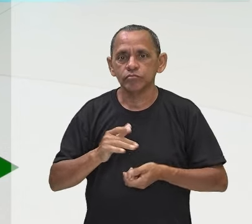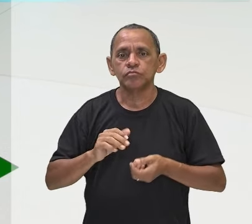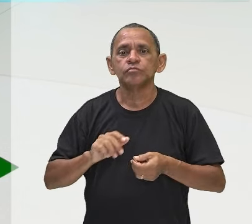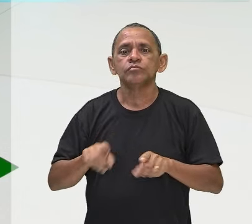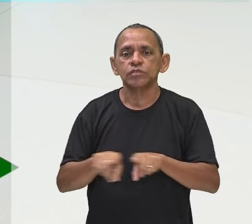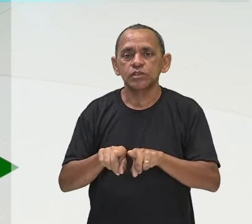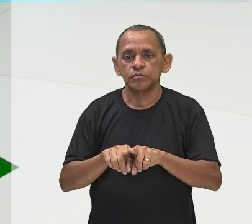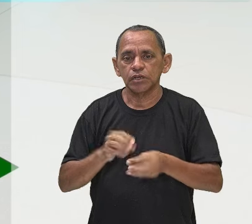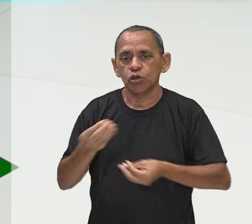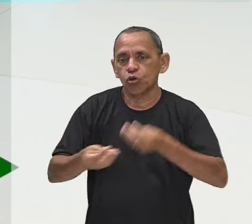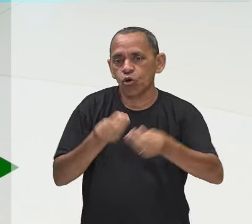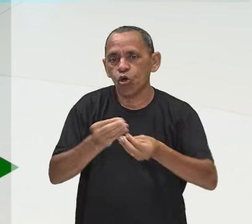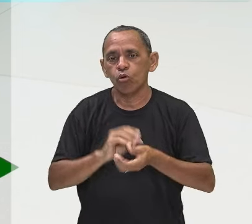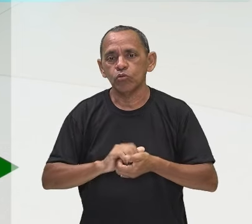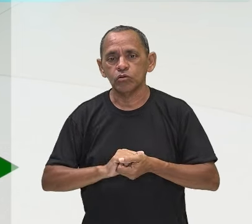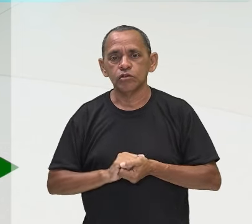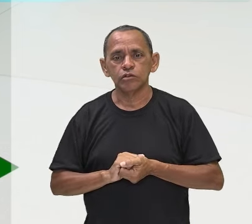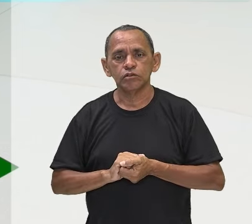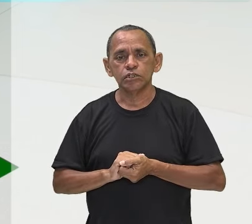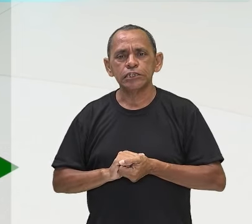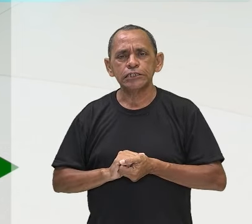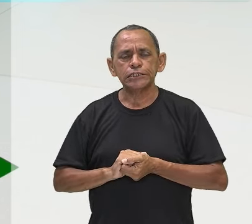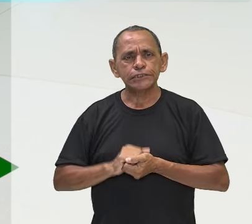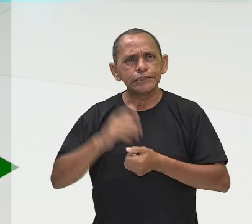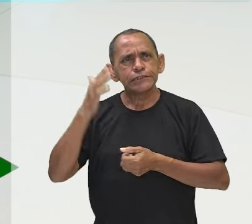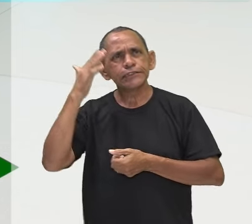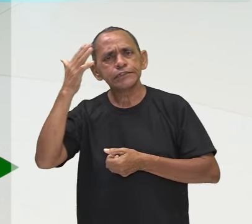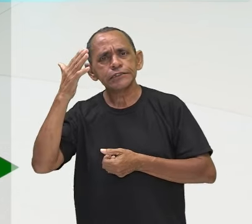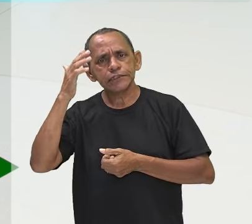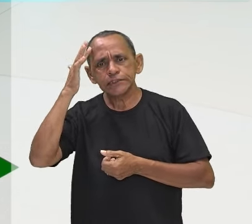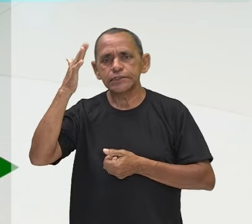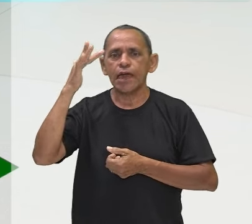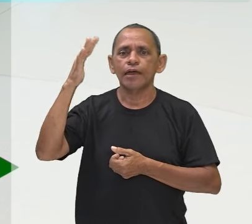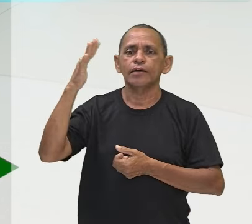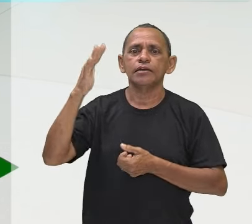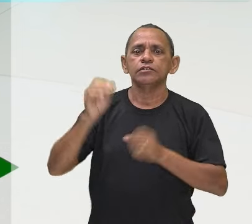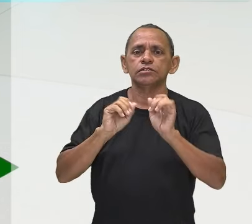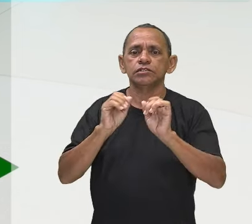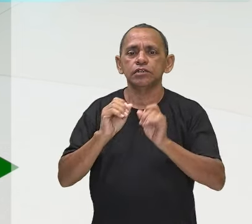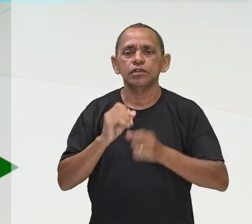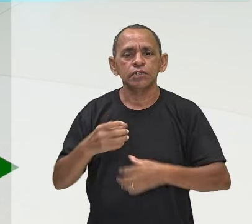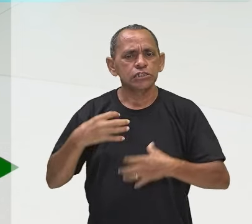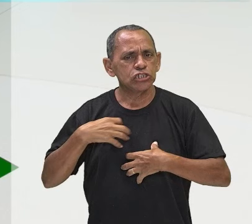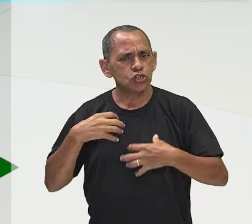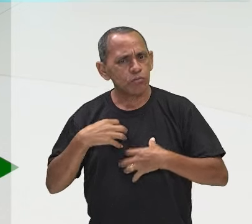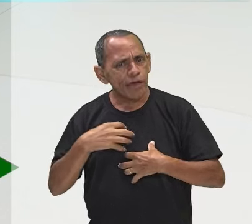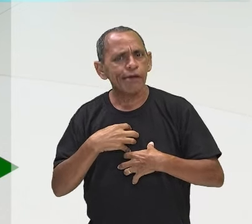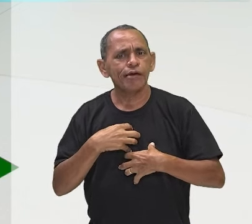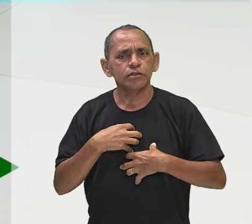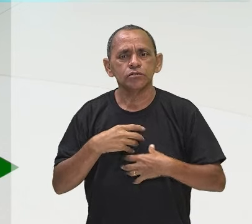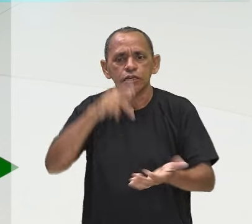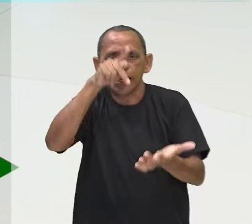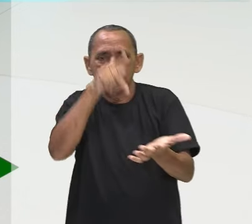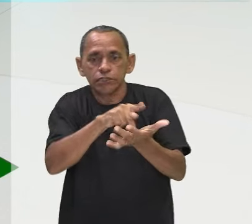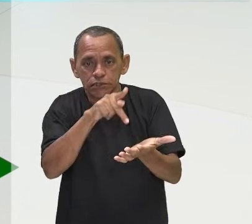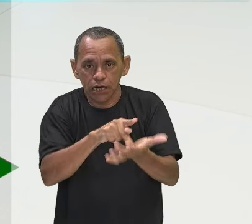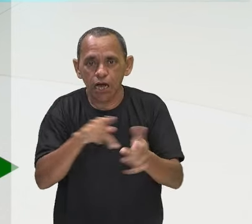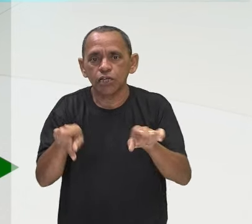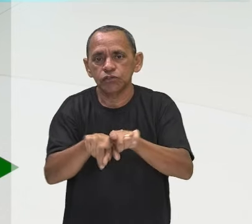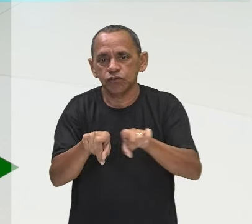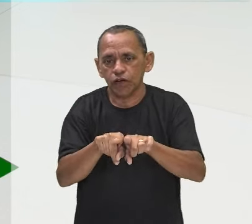isso, a idealização da realidade mesmo. Tanto que eu vou ter aí um sentimentalismo, né, nessa escola literária.